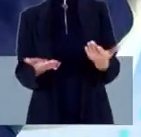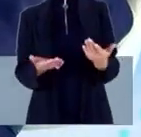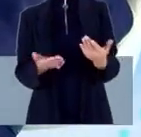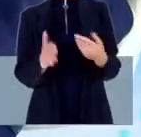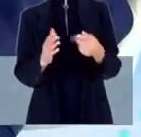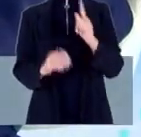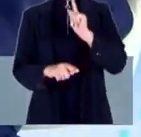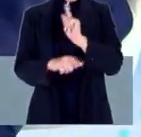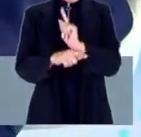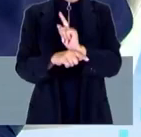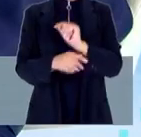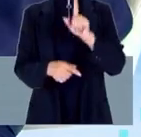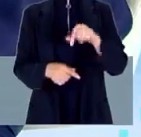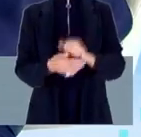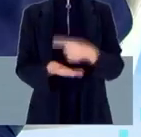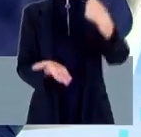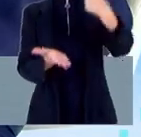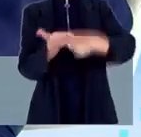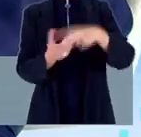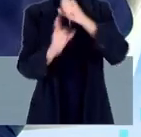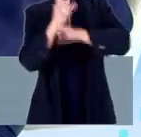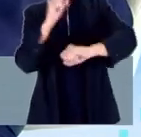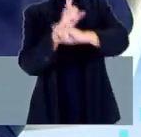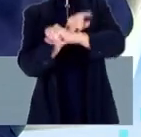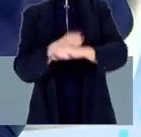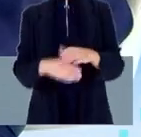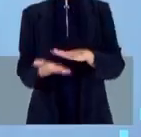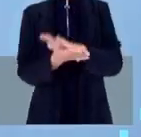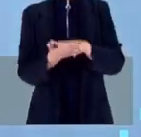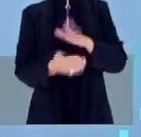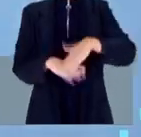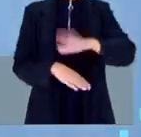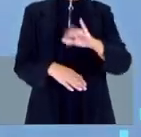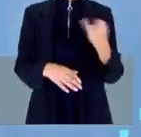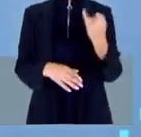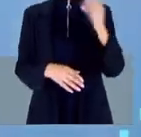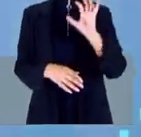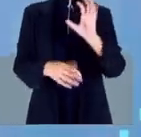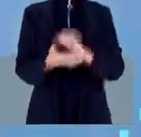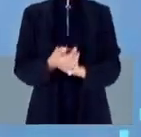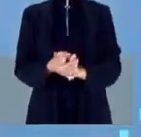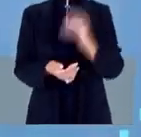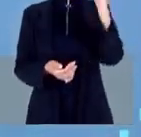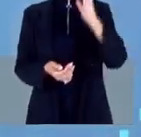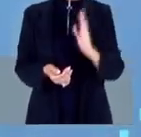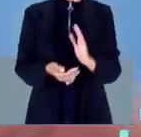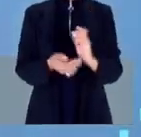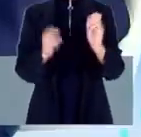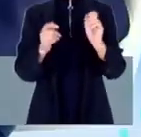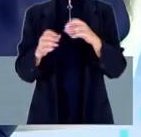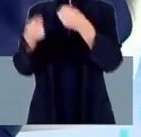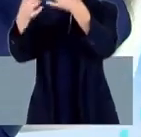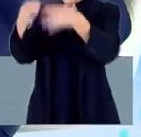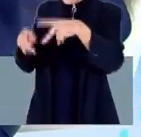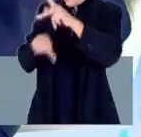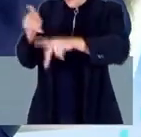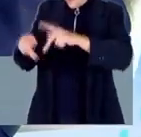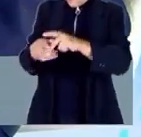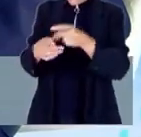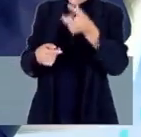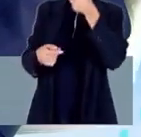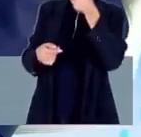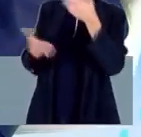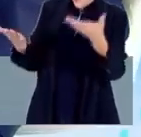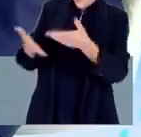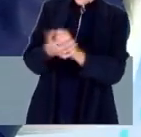gestão será agenda social nada é mais importante do que isso o Brasil tão rico que alimenta para o povo para o povo que